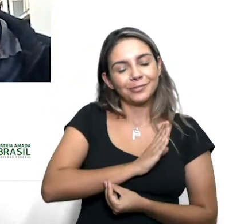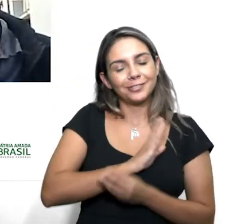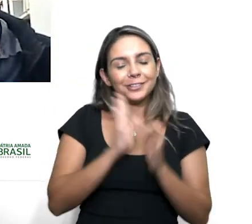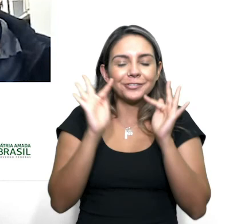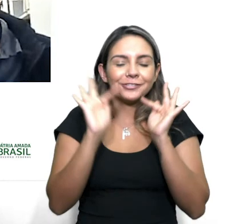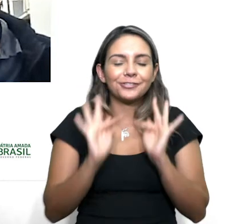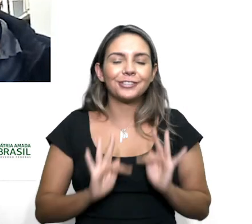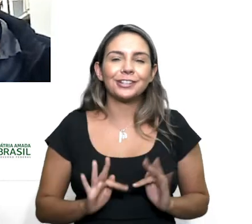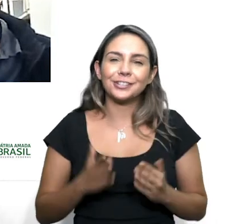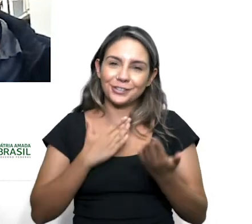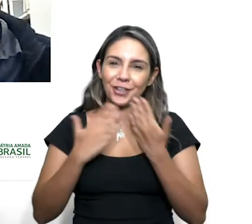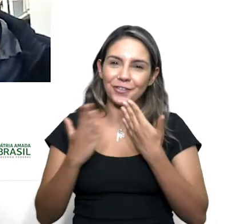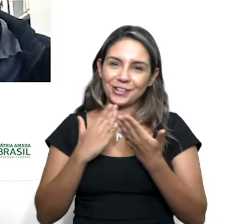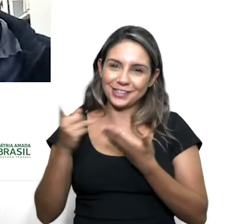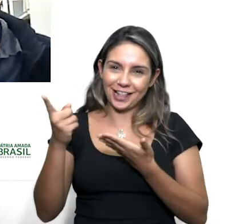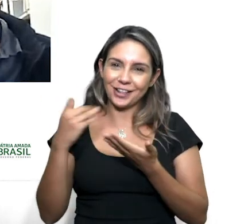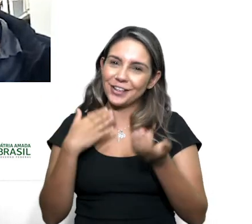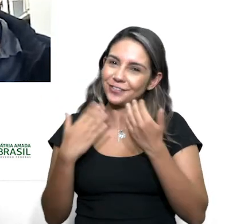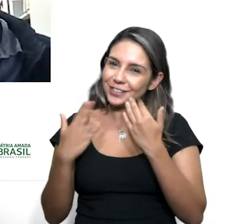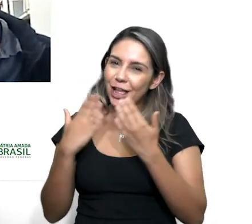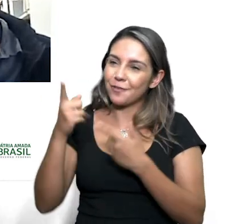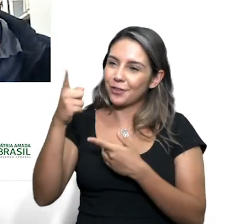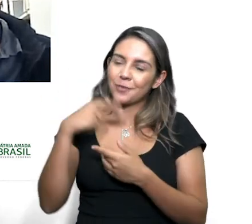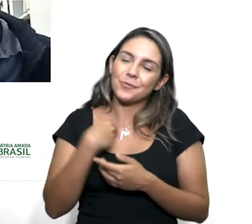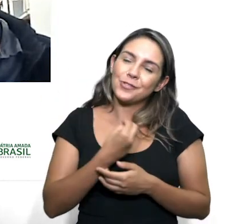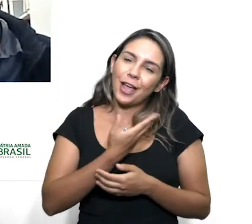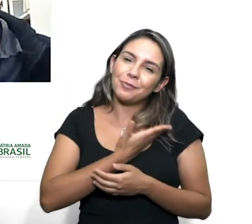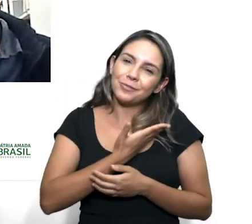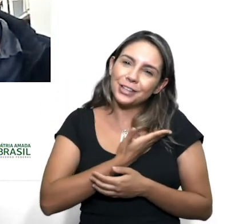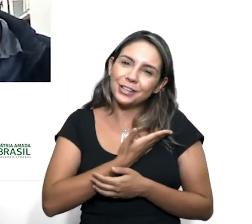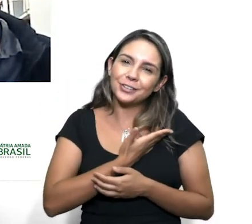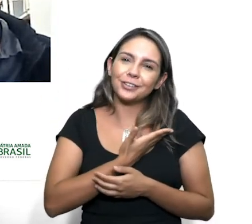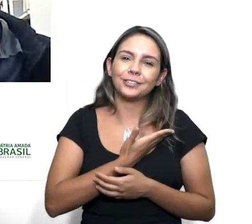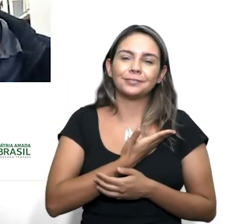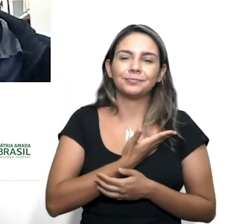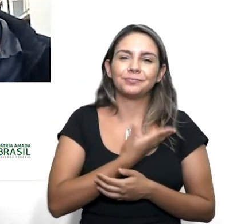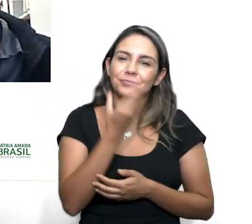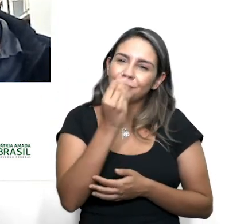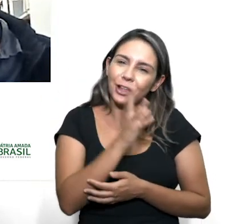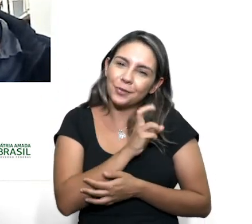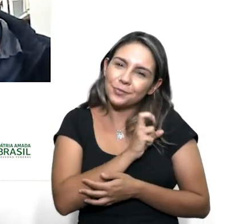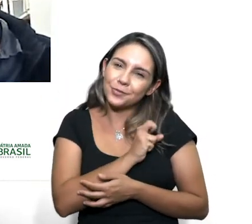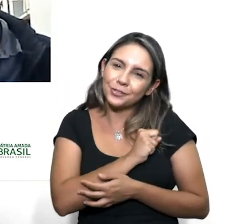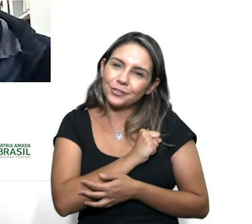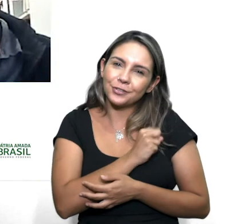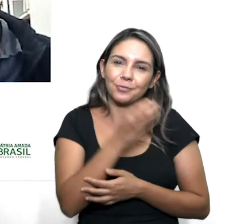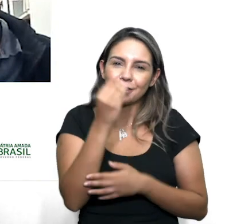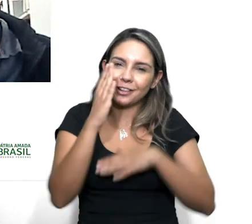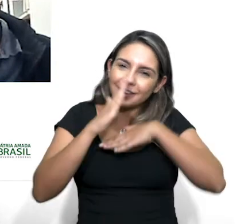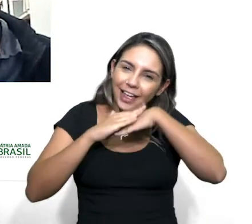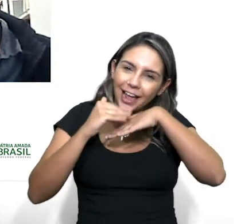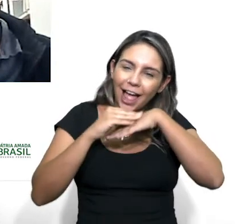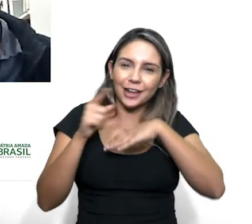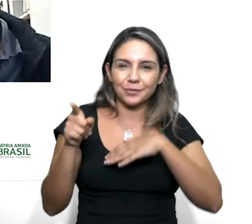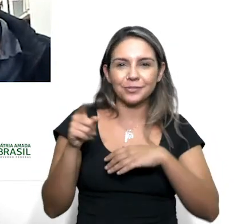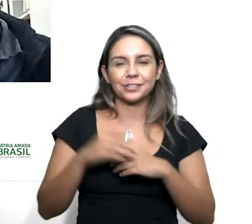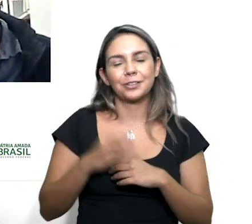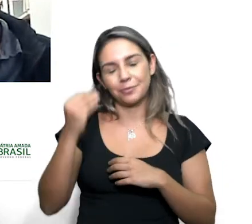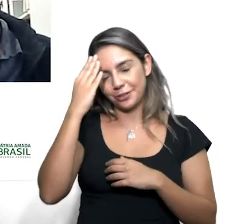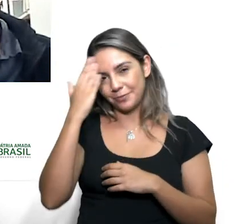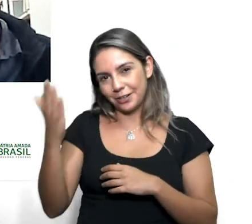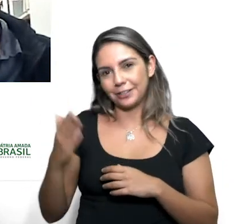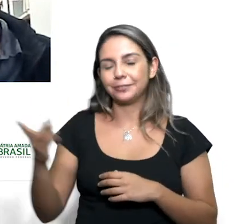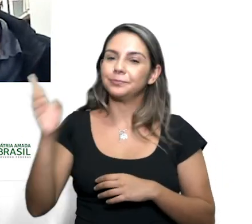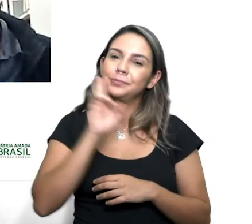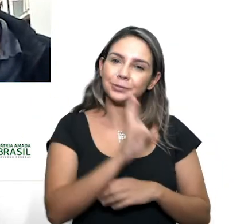coração. Além de grande amigo, eu sinto muito amor, muito afeto por você. Muito obrigado.